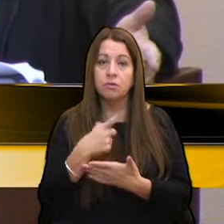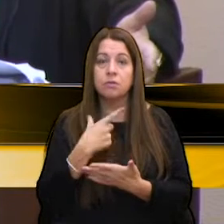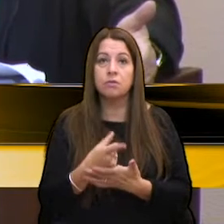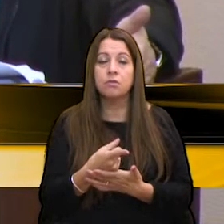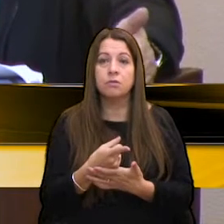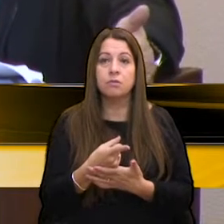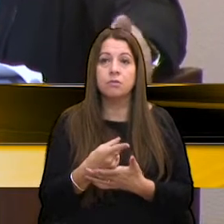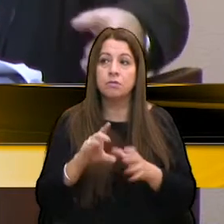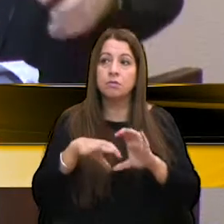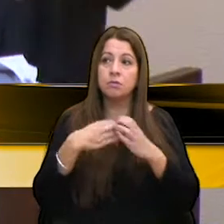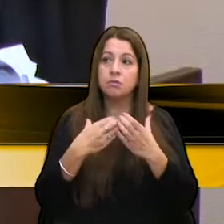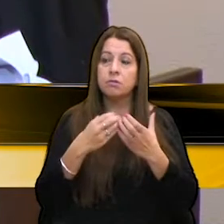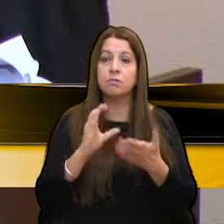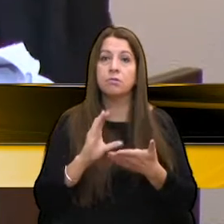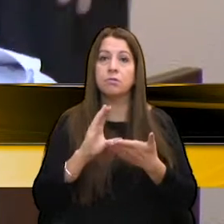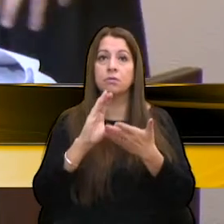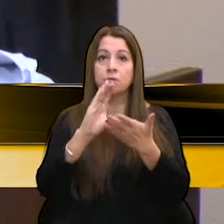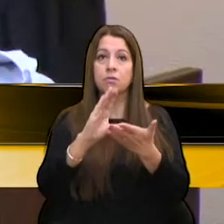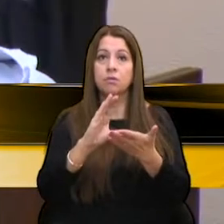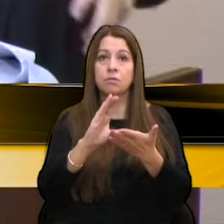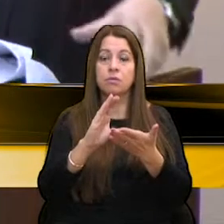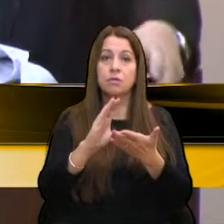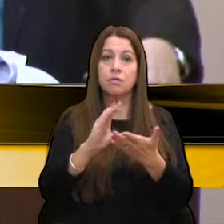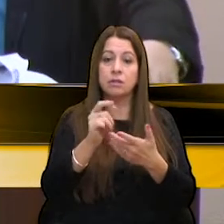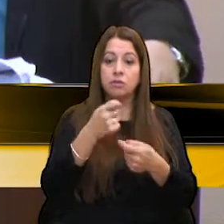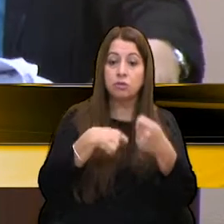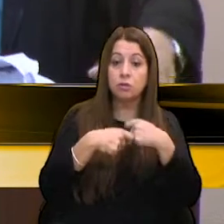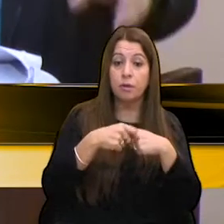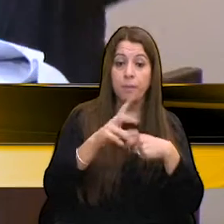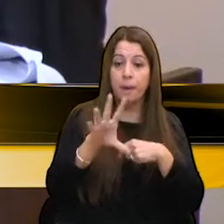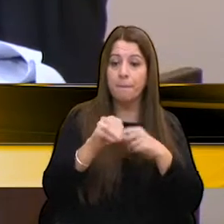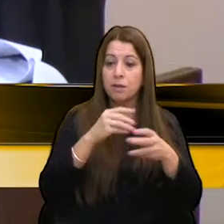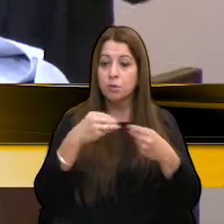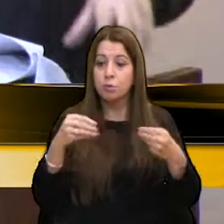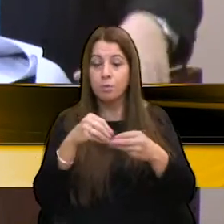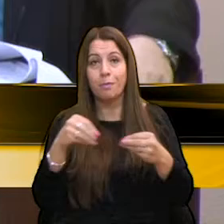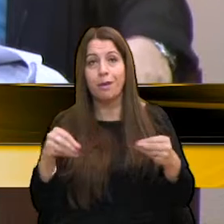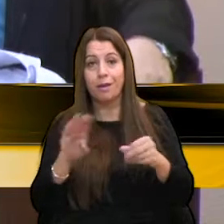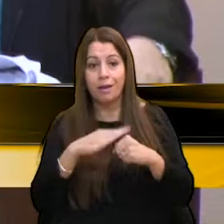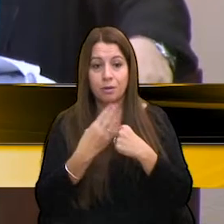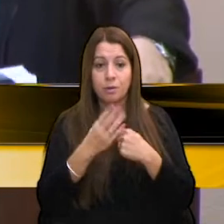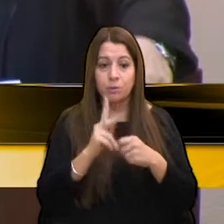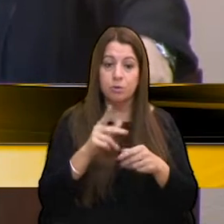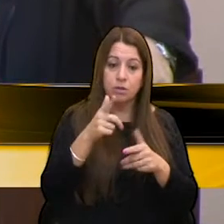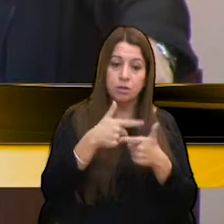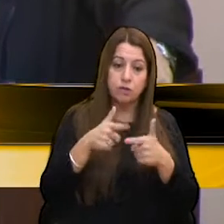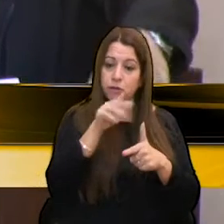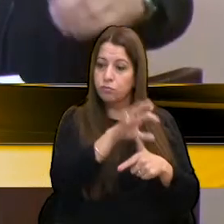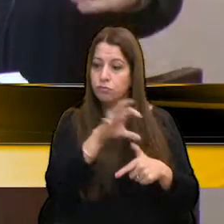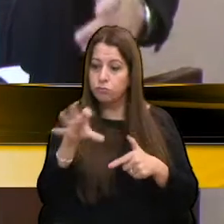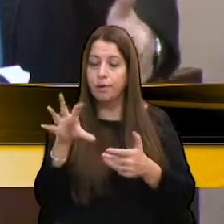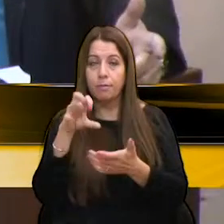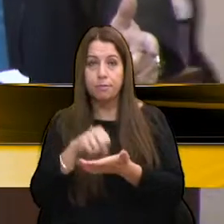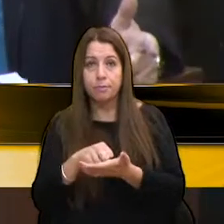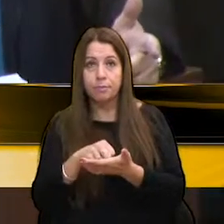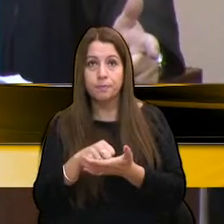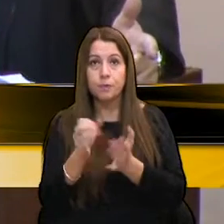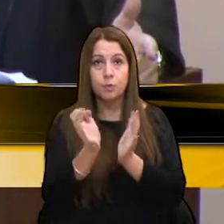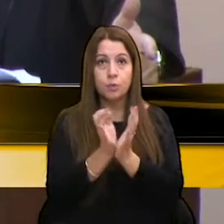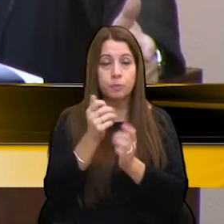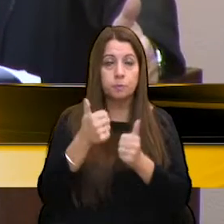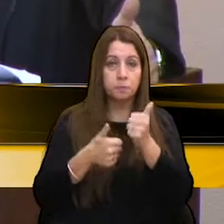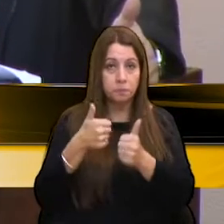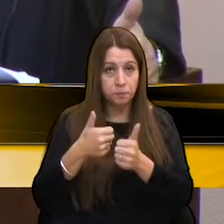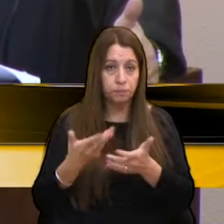comunitária. O conselho gestor, porque às vezes pega mais que um loteamento. Então o pessoal se divide para ocupação, os times de